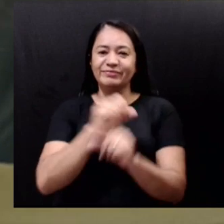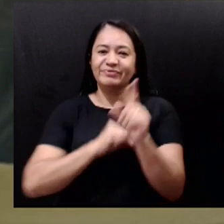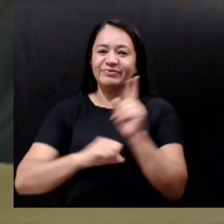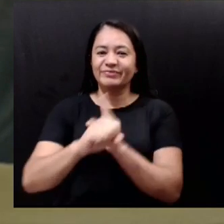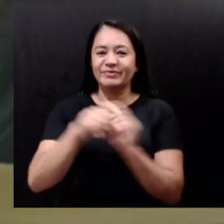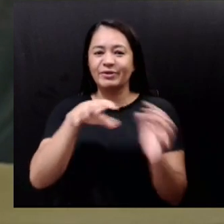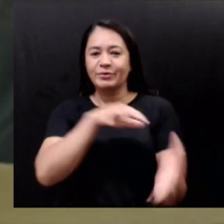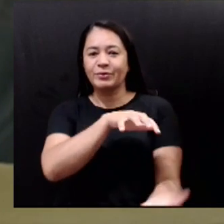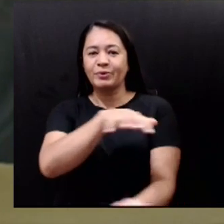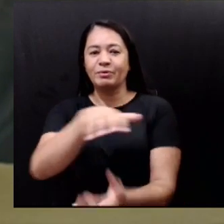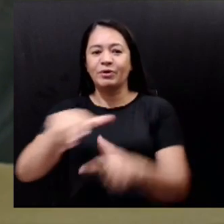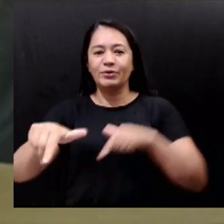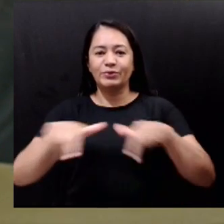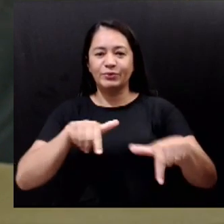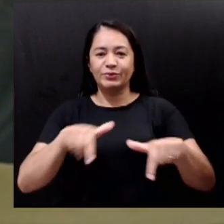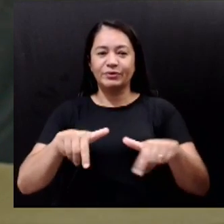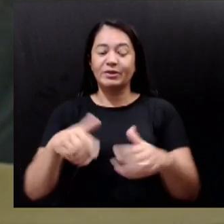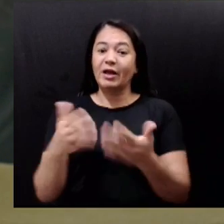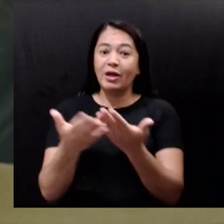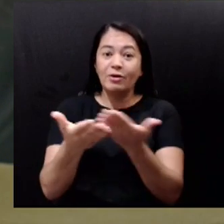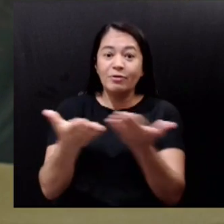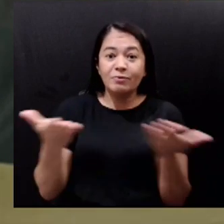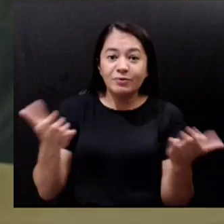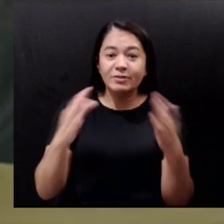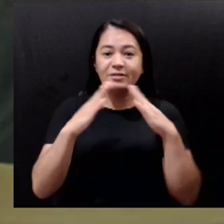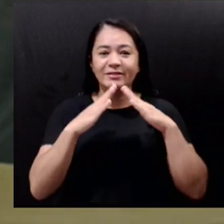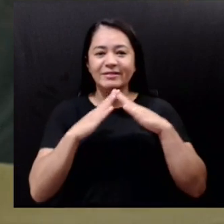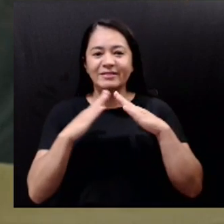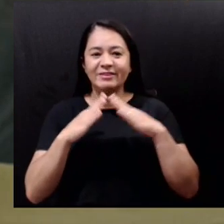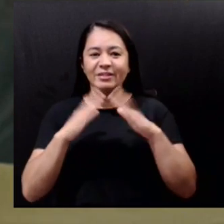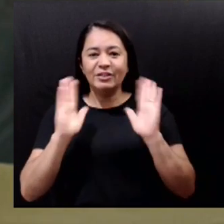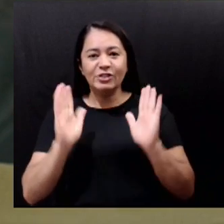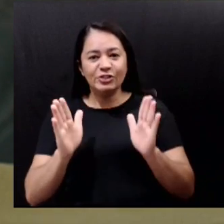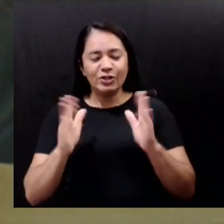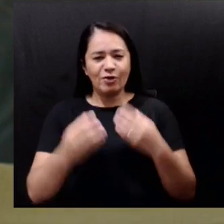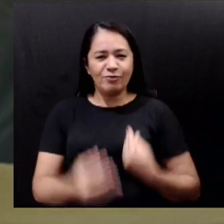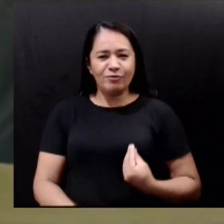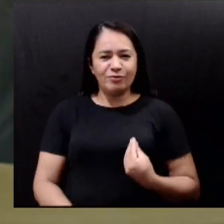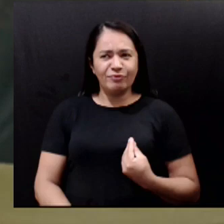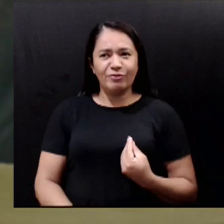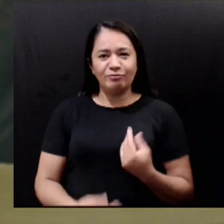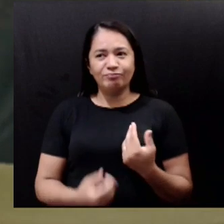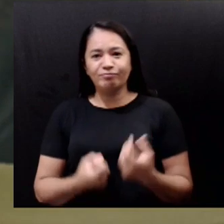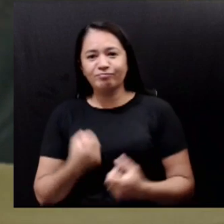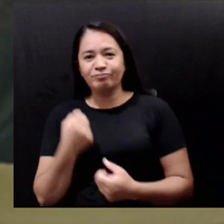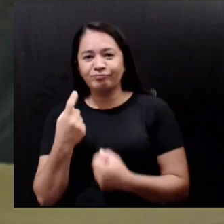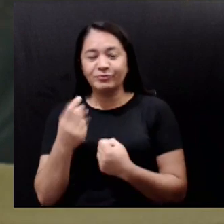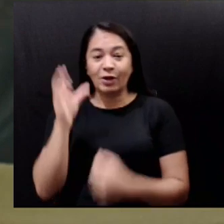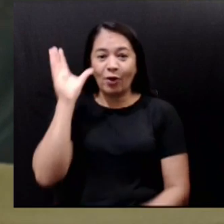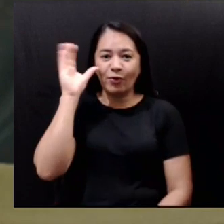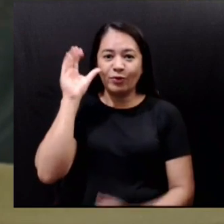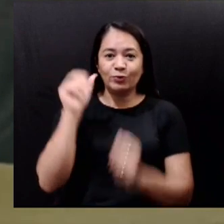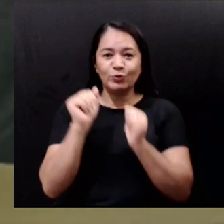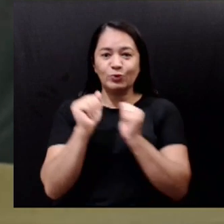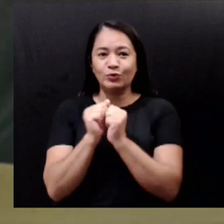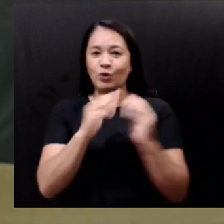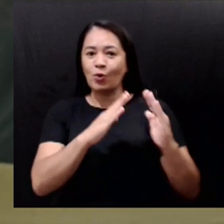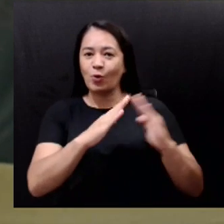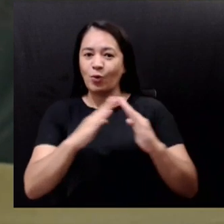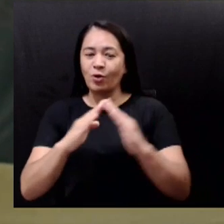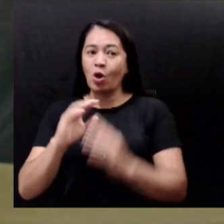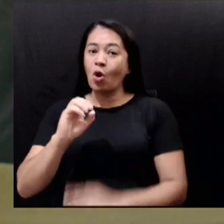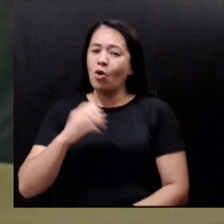trabalho. E você aí de casa, já viveu alguma situação curiosa com seus vizinhos? Ou sente falta de convivência